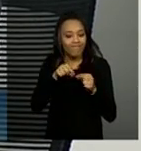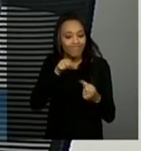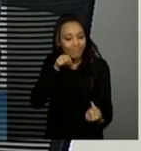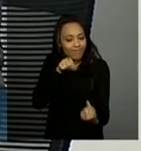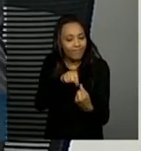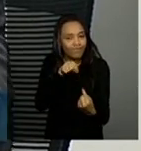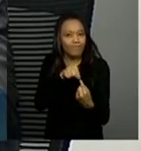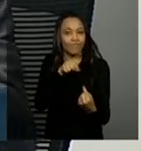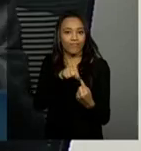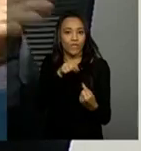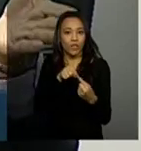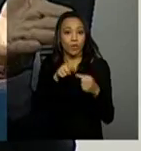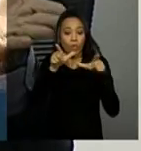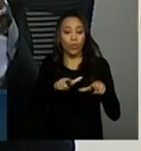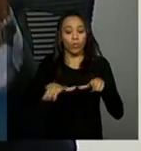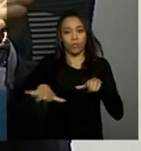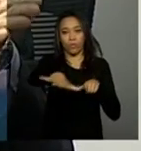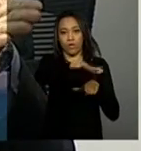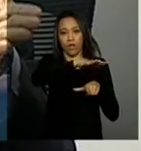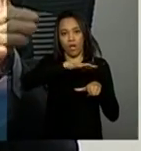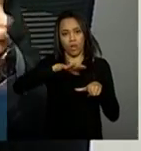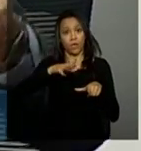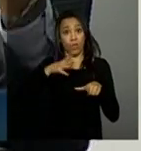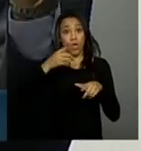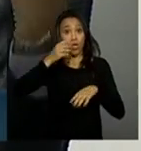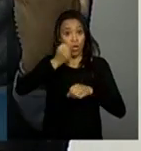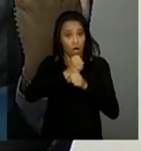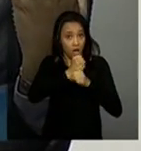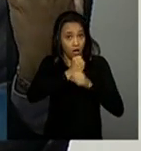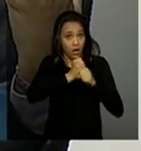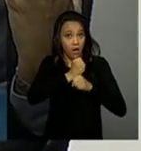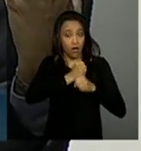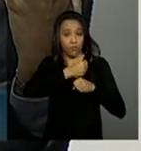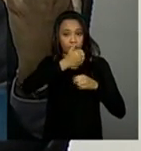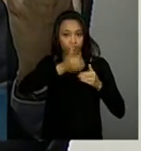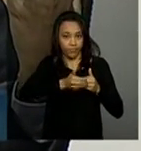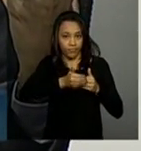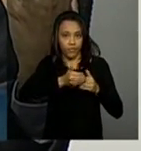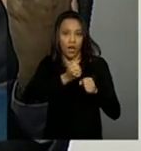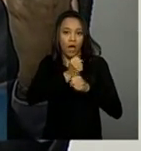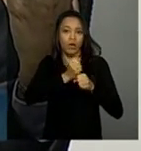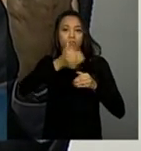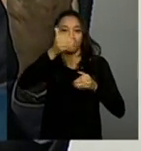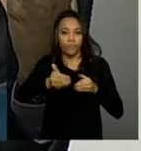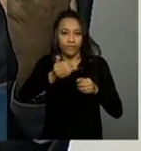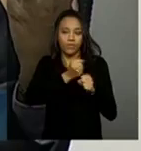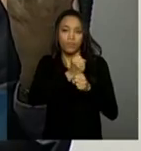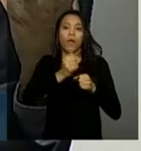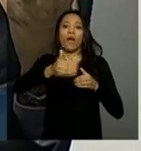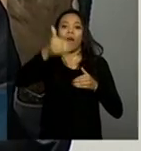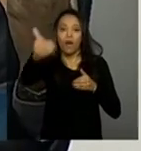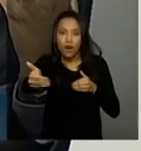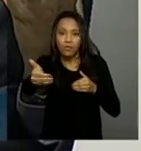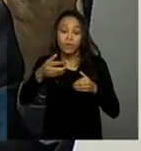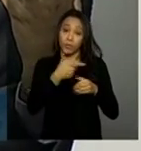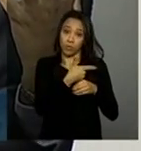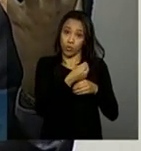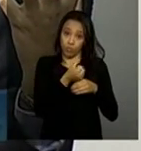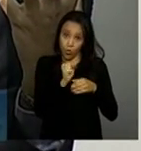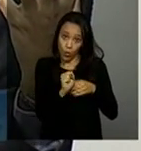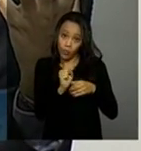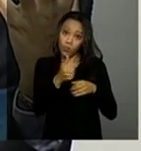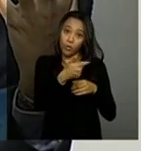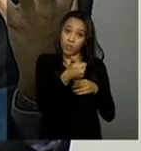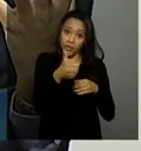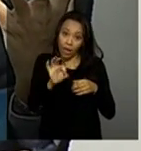Então, nós podemos, no tempo, avaliar o que era a área em recuperação em 2008, 2010